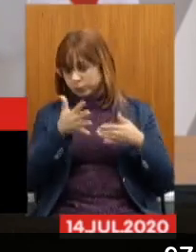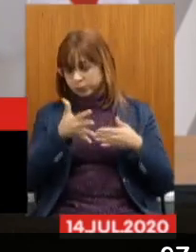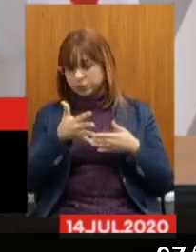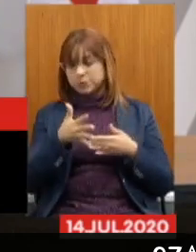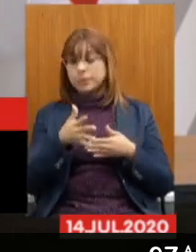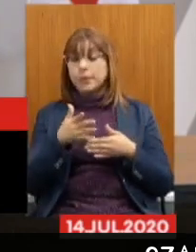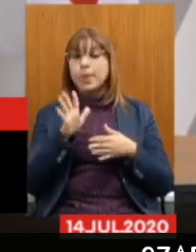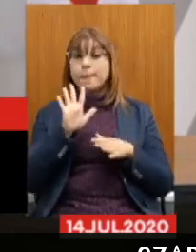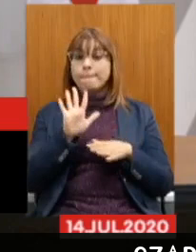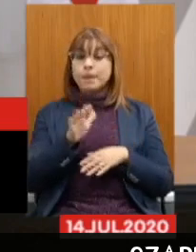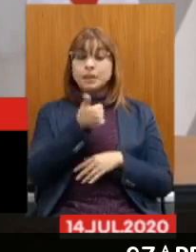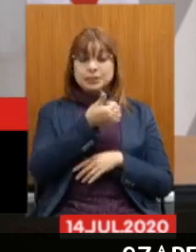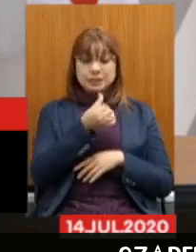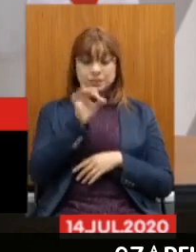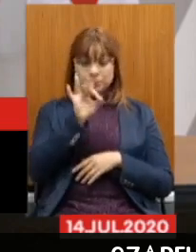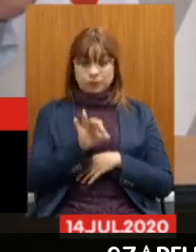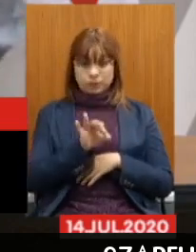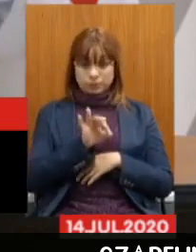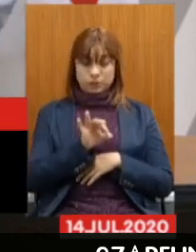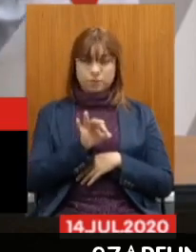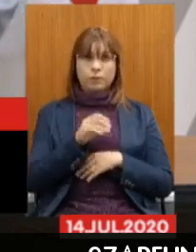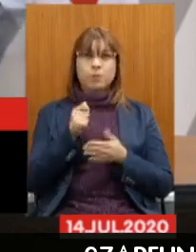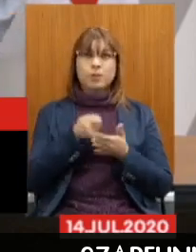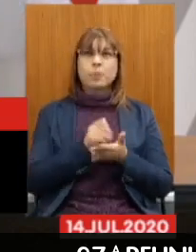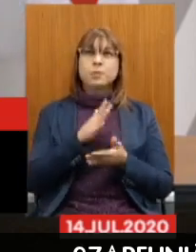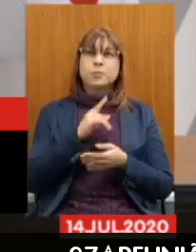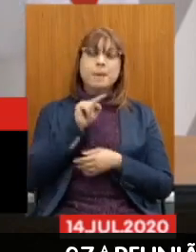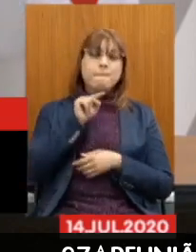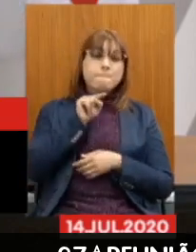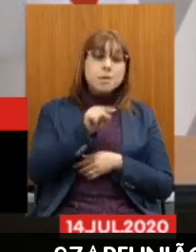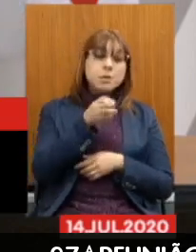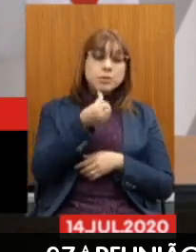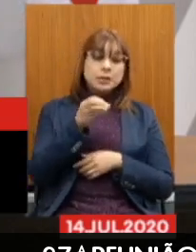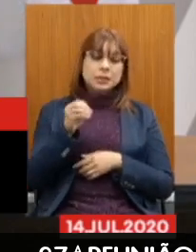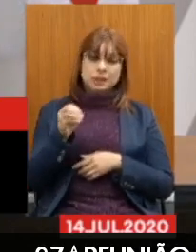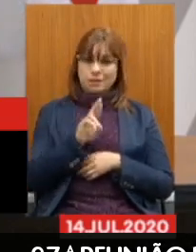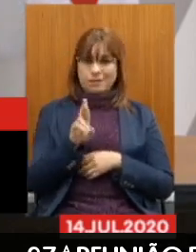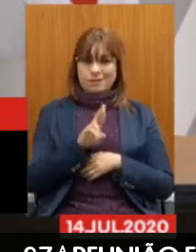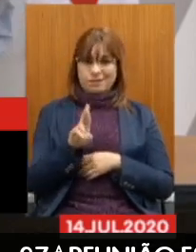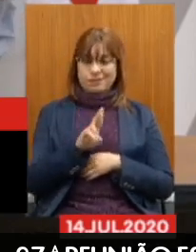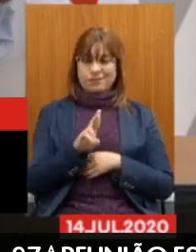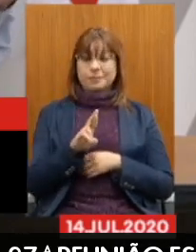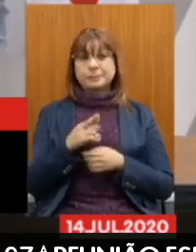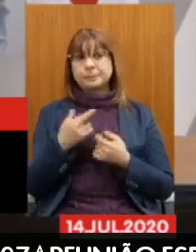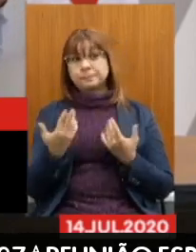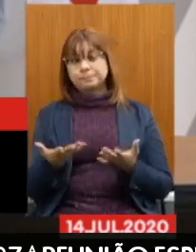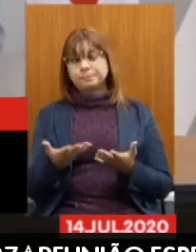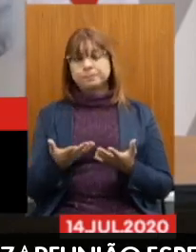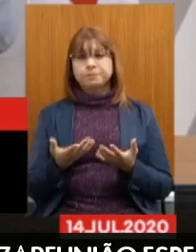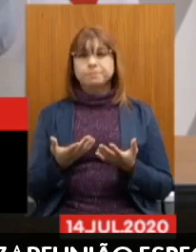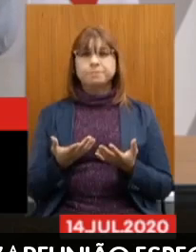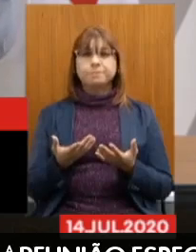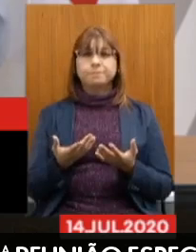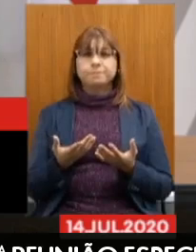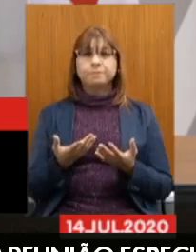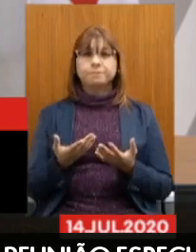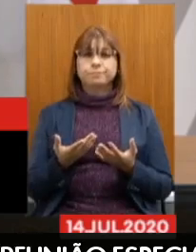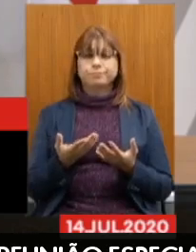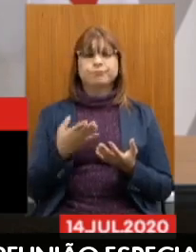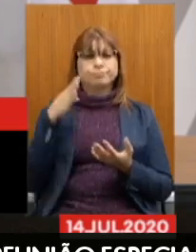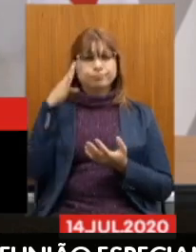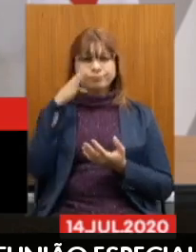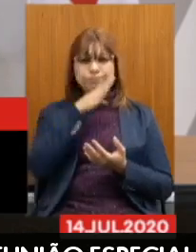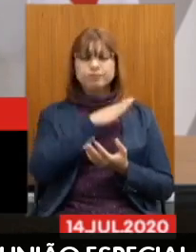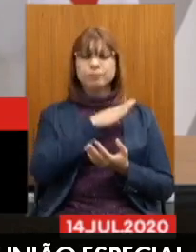pagar 16% sobre 10 mil. Ela vai pagar R$ 1.600. Então, é cruel,